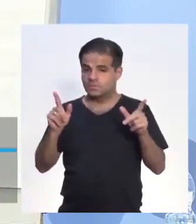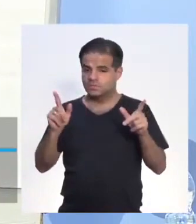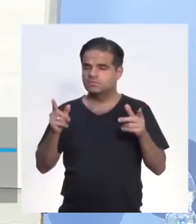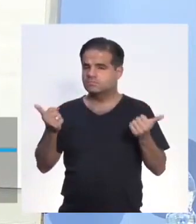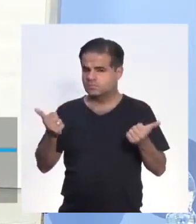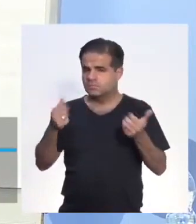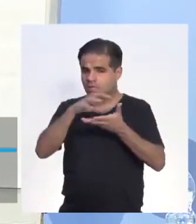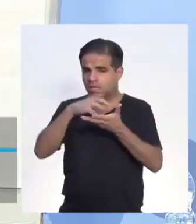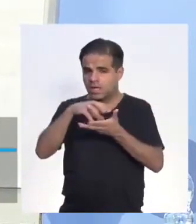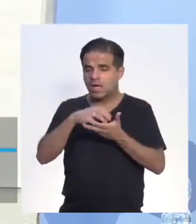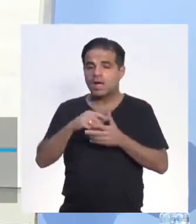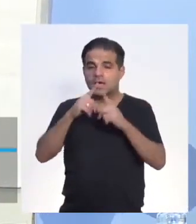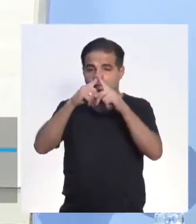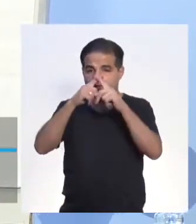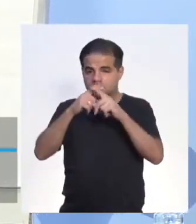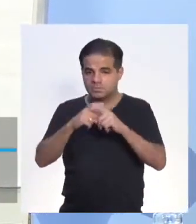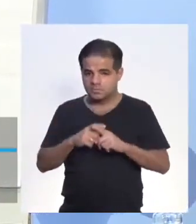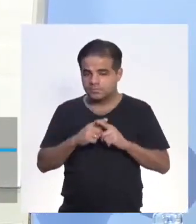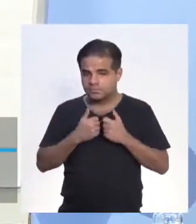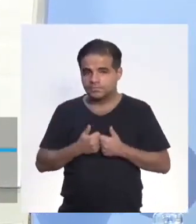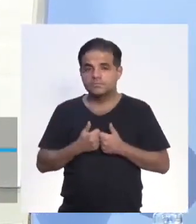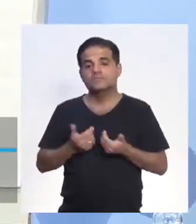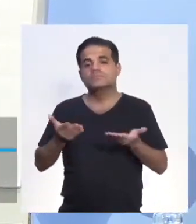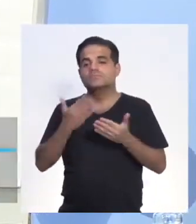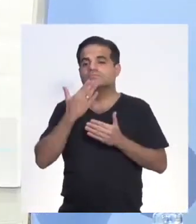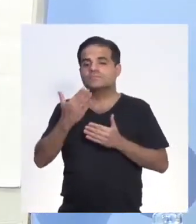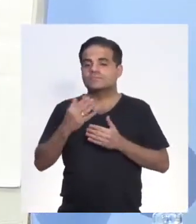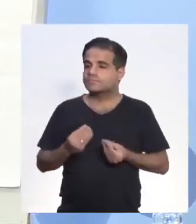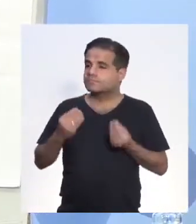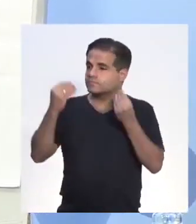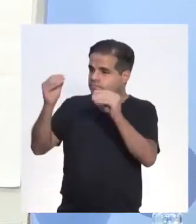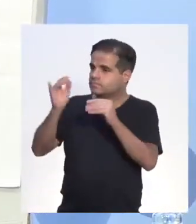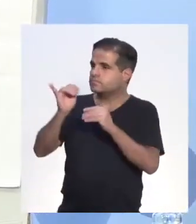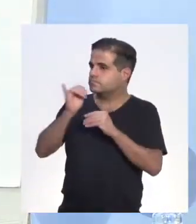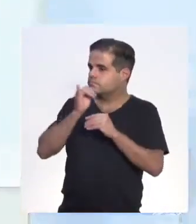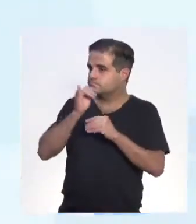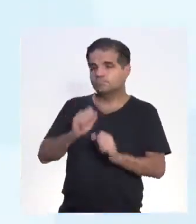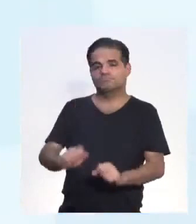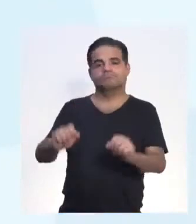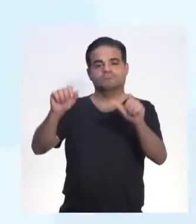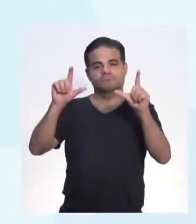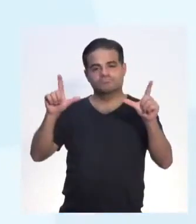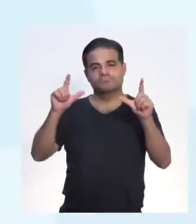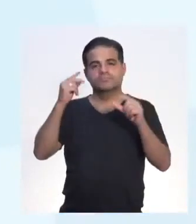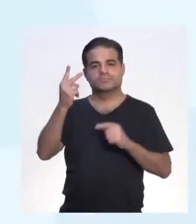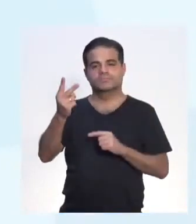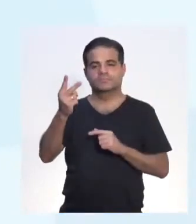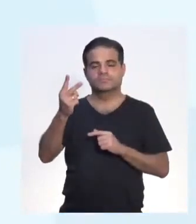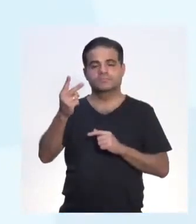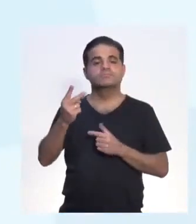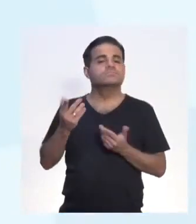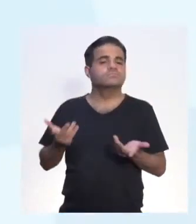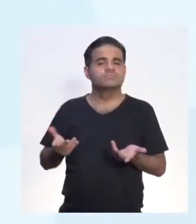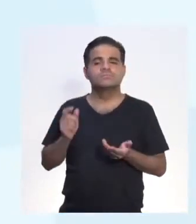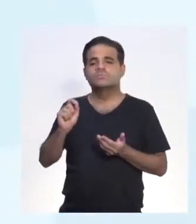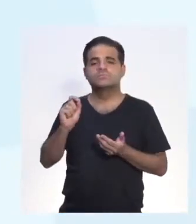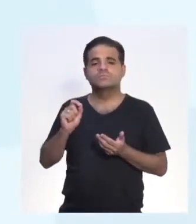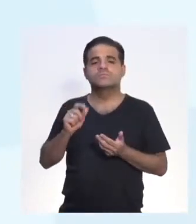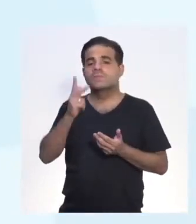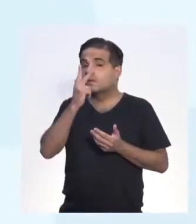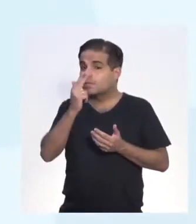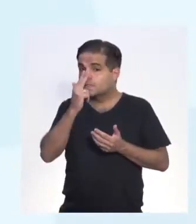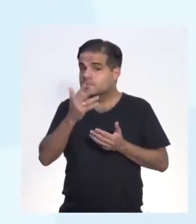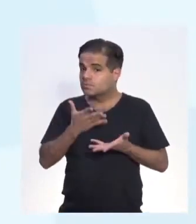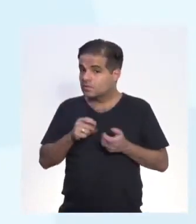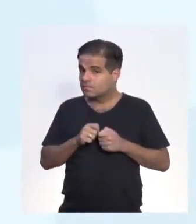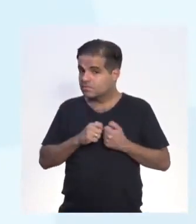falou de área, é multiplicação. Agora, eu vou pedir para colocar o exemplo aí na tela, o exemplo 2. Isso. O que é o exemplo 2? Ele é parecido